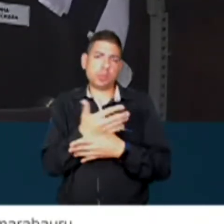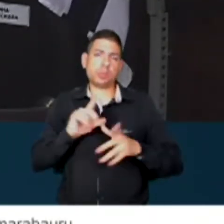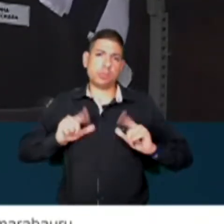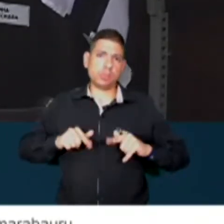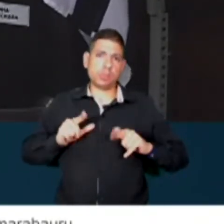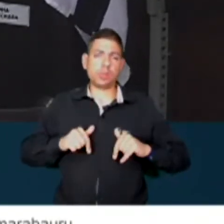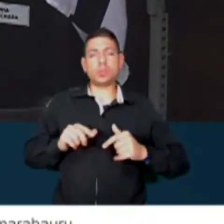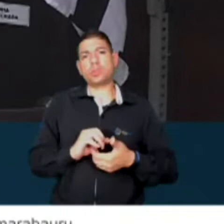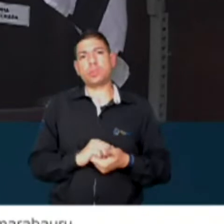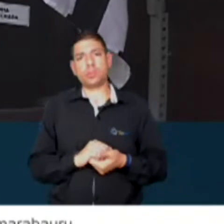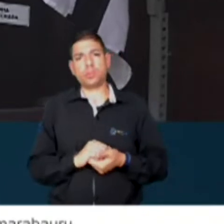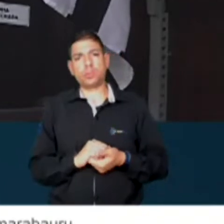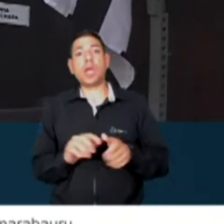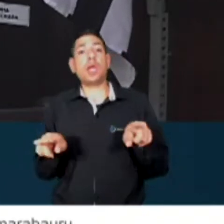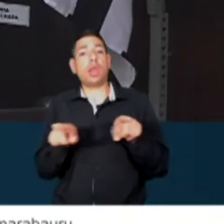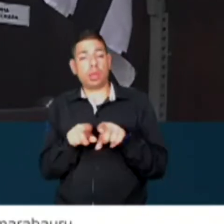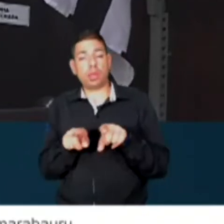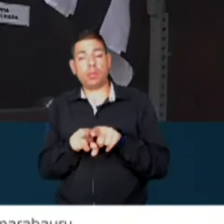E também,